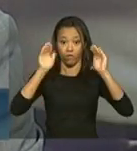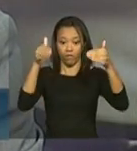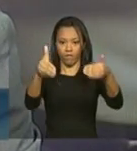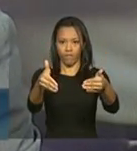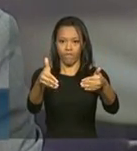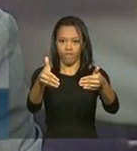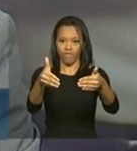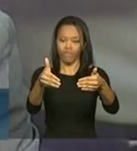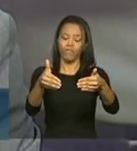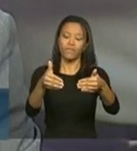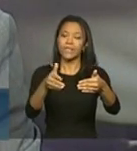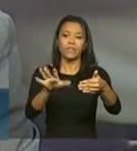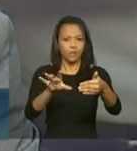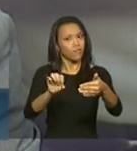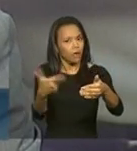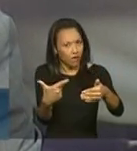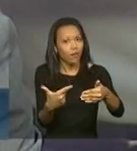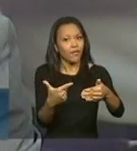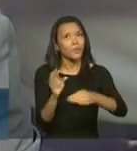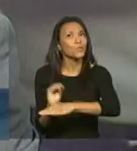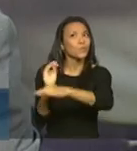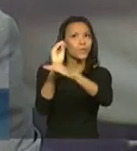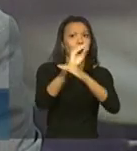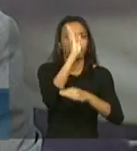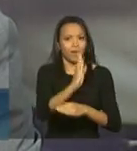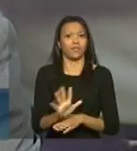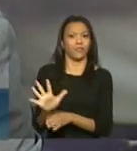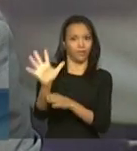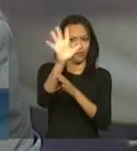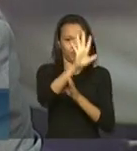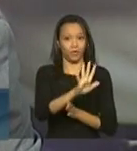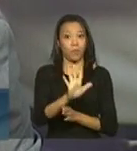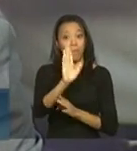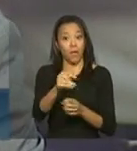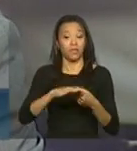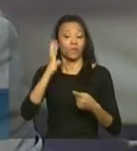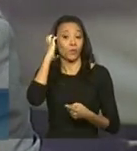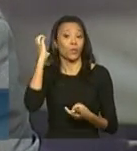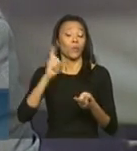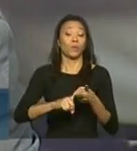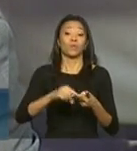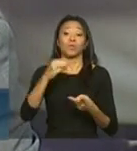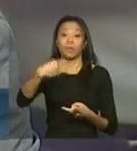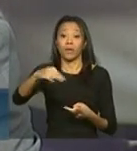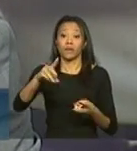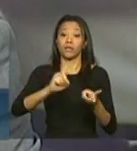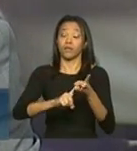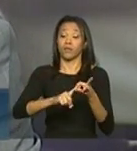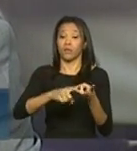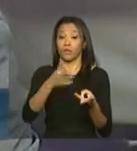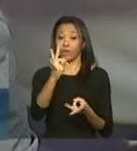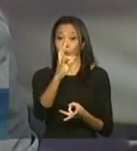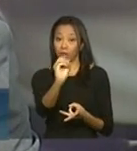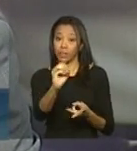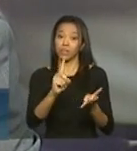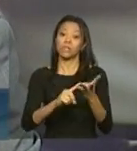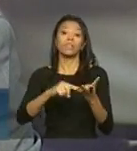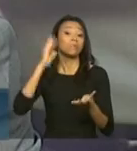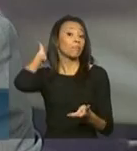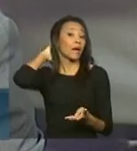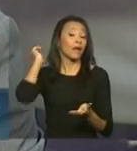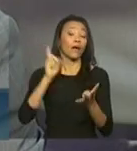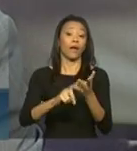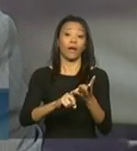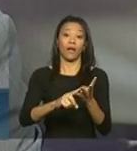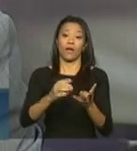focalizada, sem deixar de cuidar do Brasil como um todo, mas nos estados de Mato Grosso, Maranhão, Tocantins, Pará, Rondônia e Goiás,